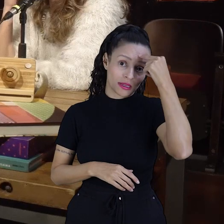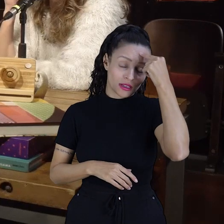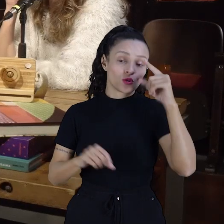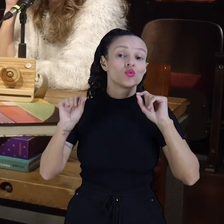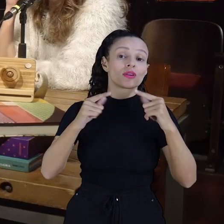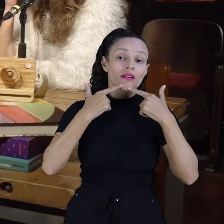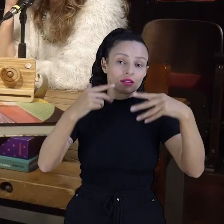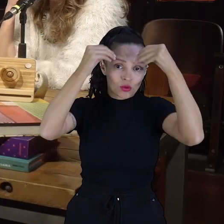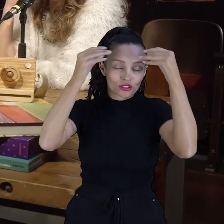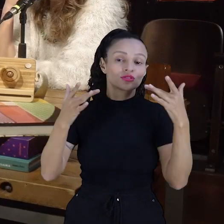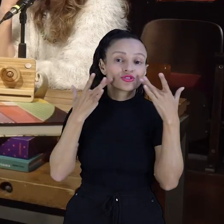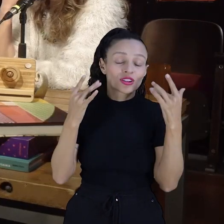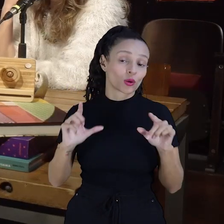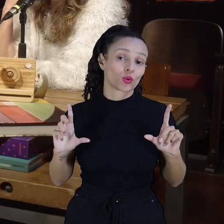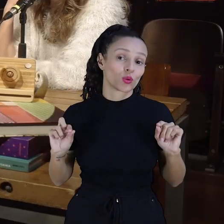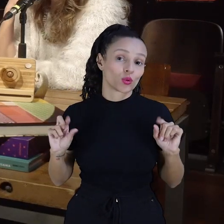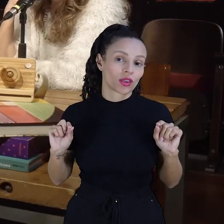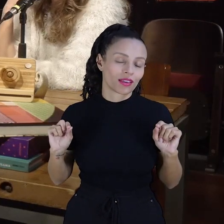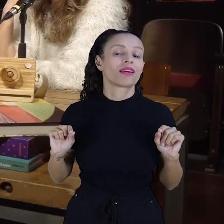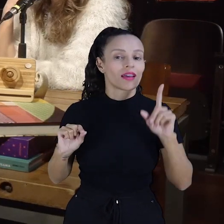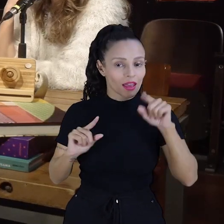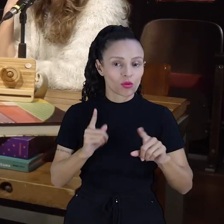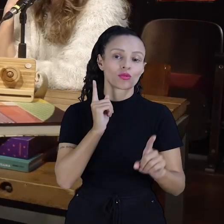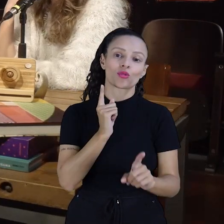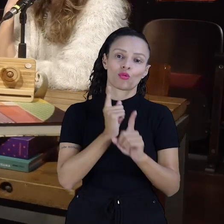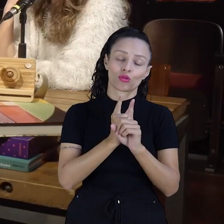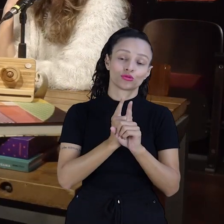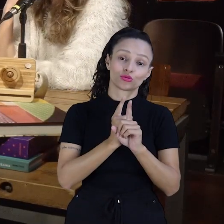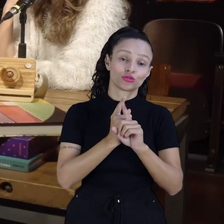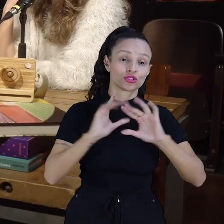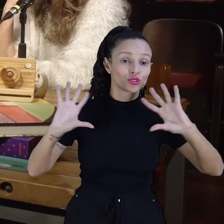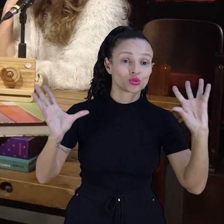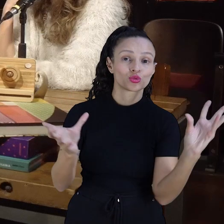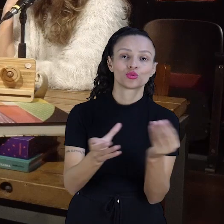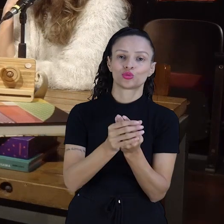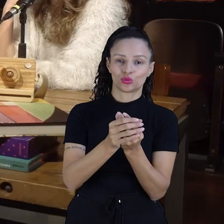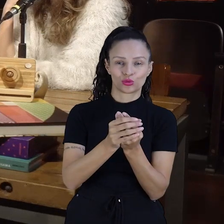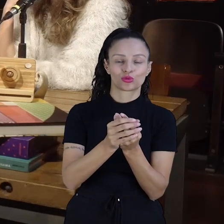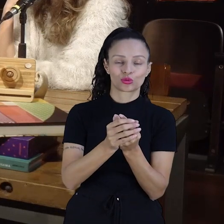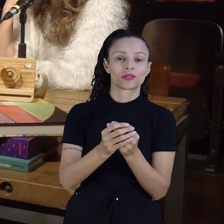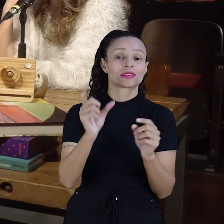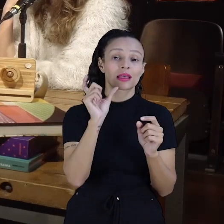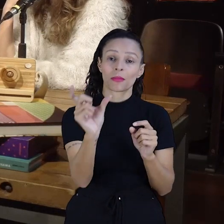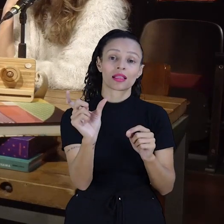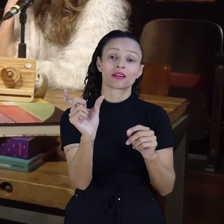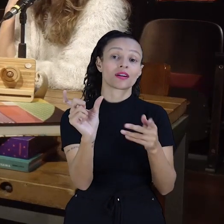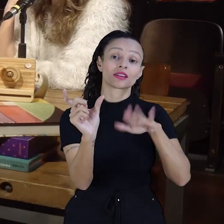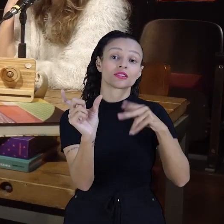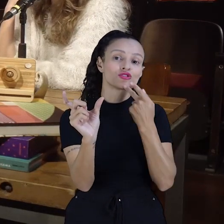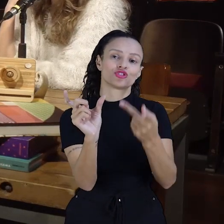que é a linguagem teatral, né? Que é o encontro disso tudo na palavra. E essa palavra, às vezes, ela não é